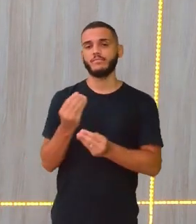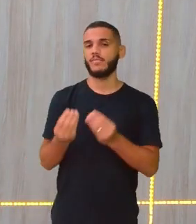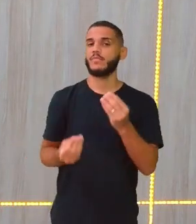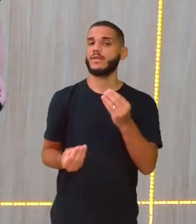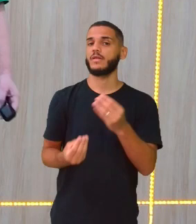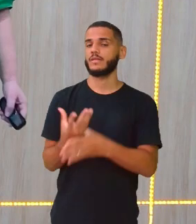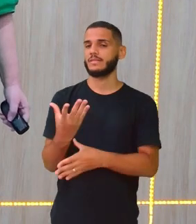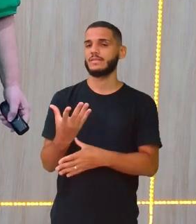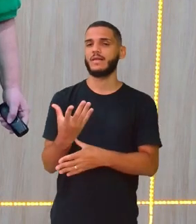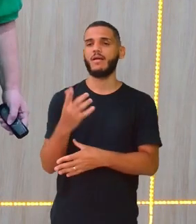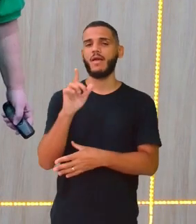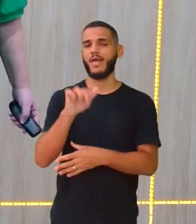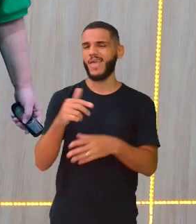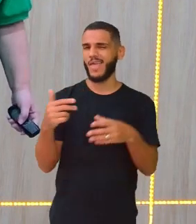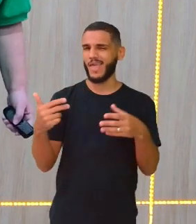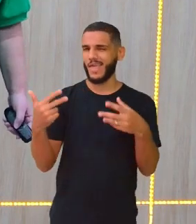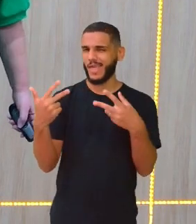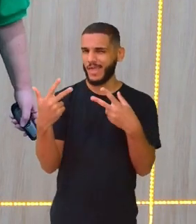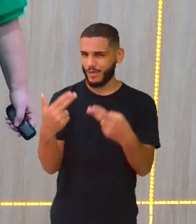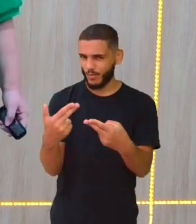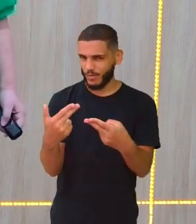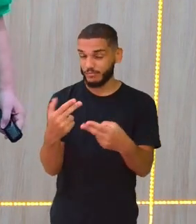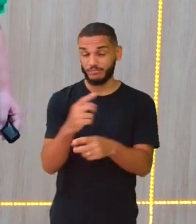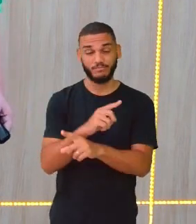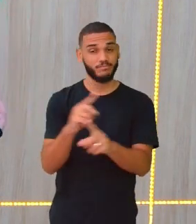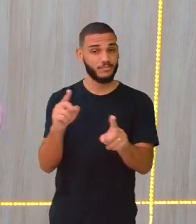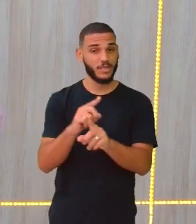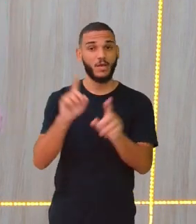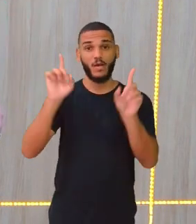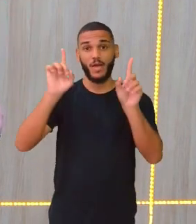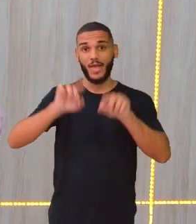não vai ser igual, mas vai ser